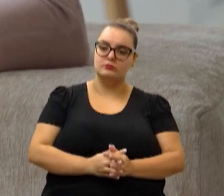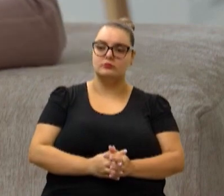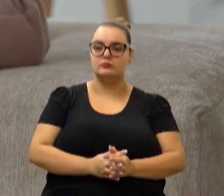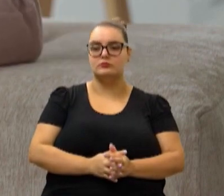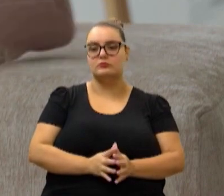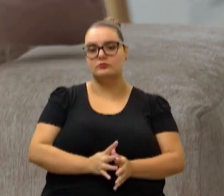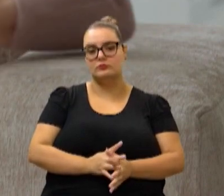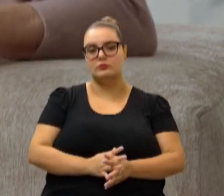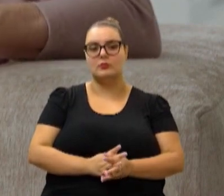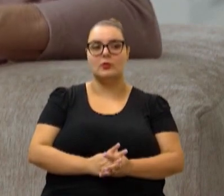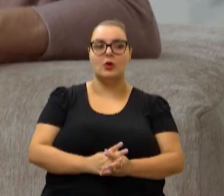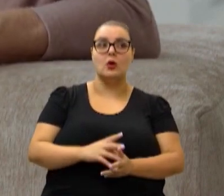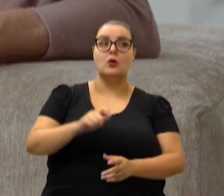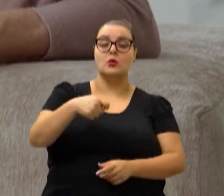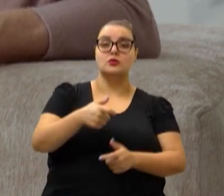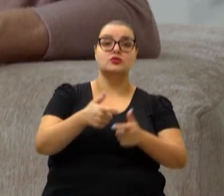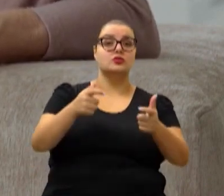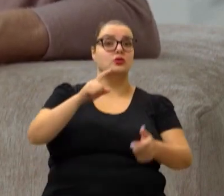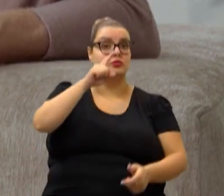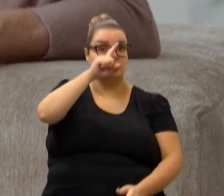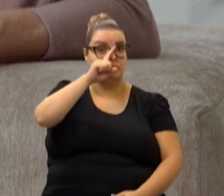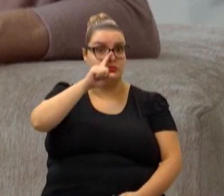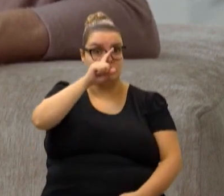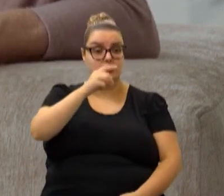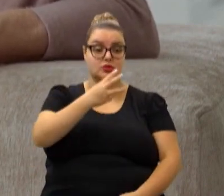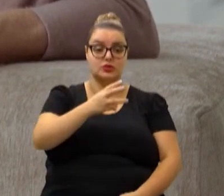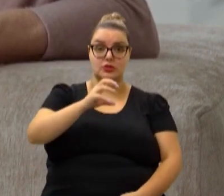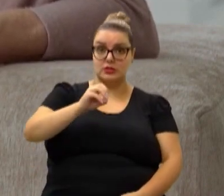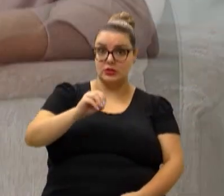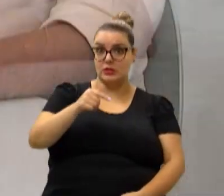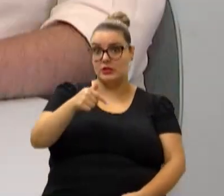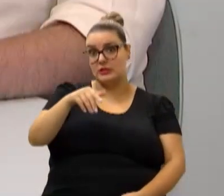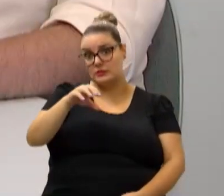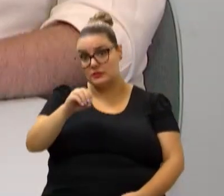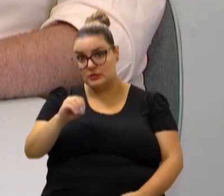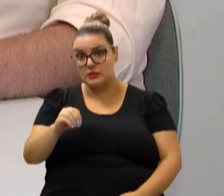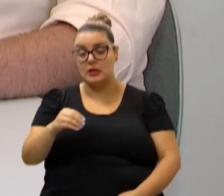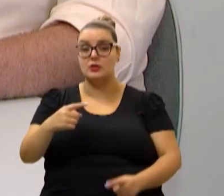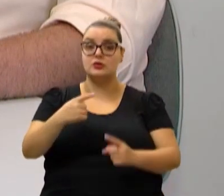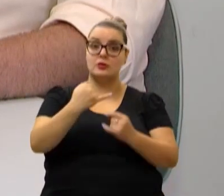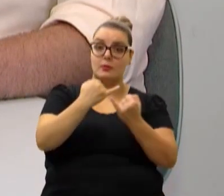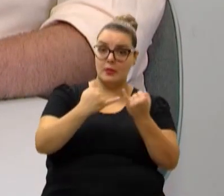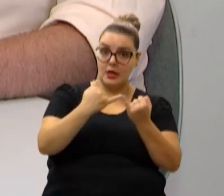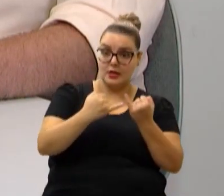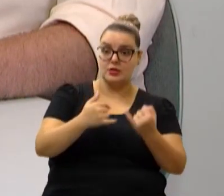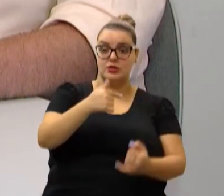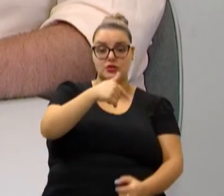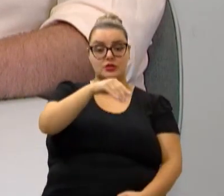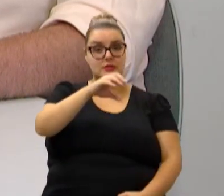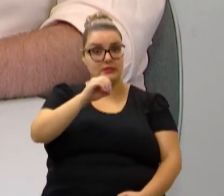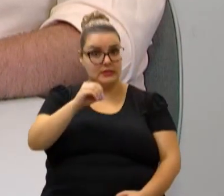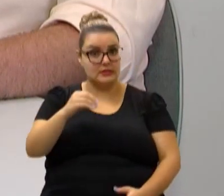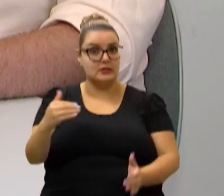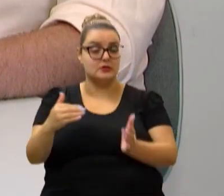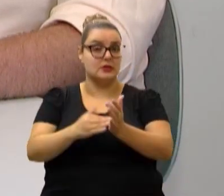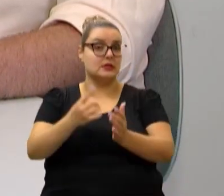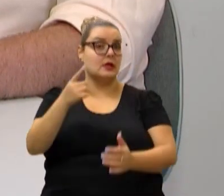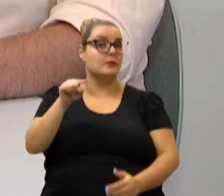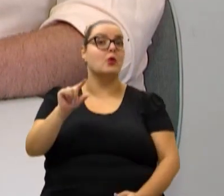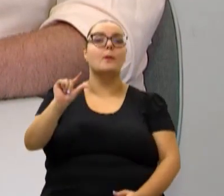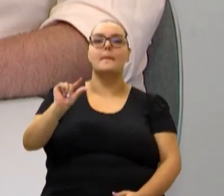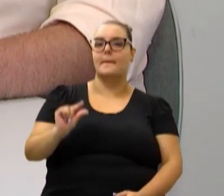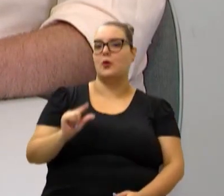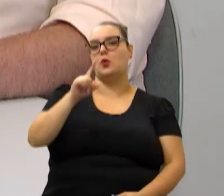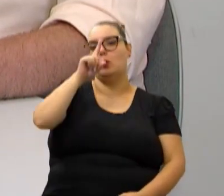seria um indicador de alto risco, de 300 a 700, médio risco, e de 700 até 1.000, baixo